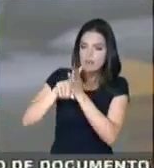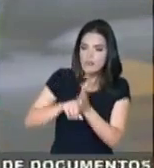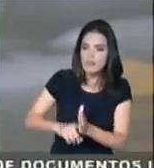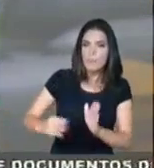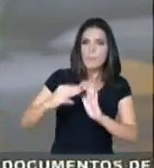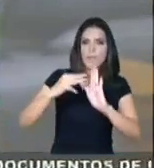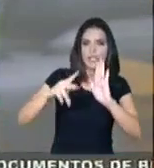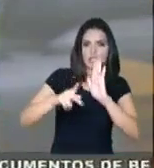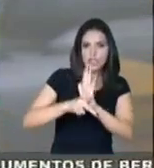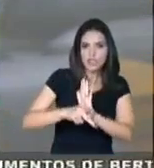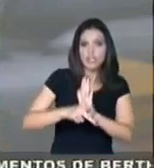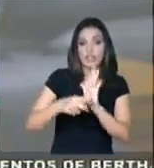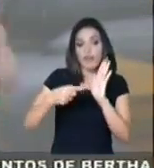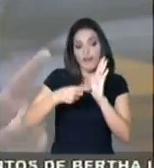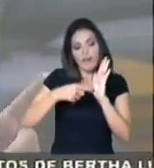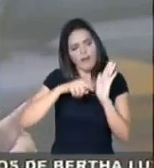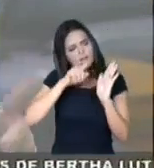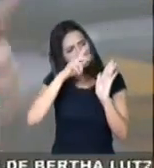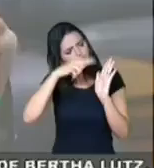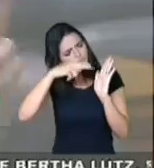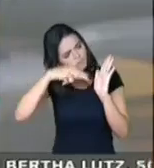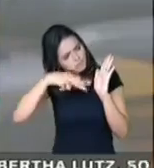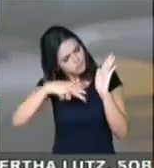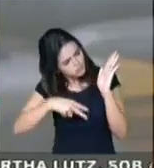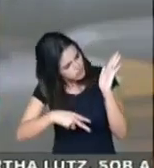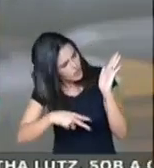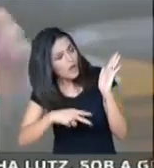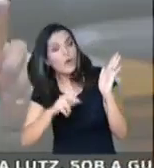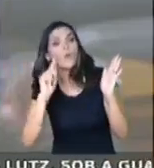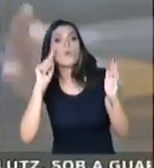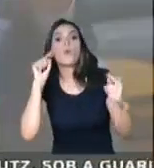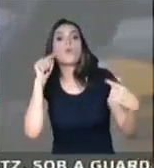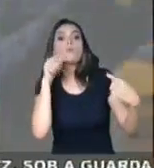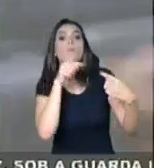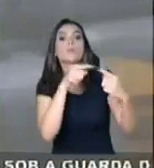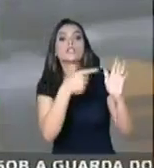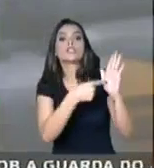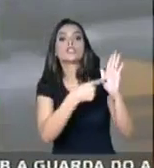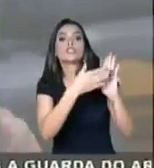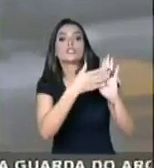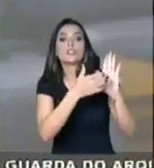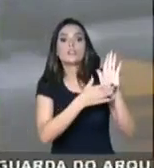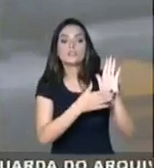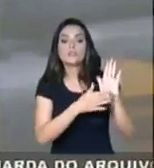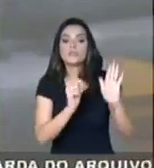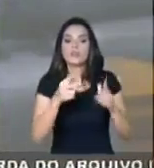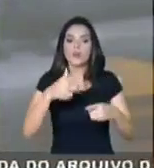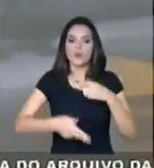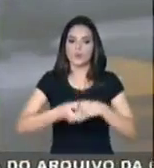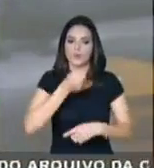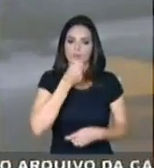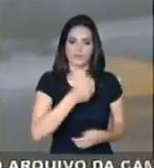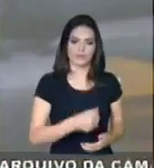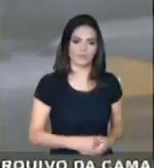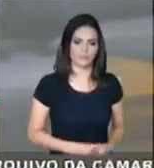medida provisória, senhora presidente, que tinha como objetivo, que era, na verdade,